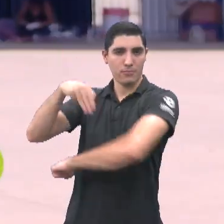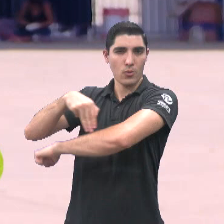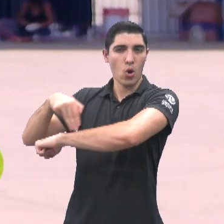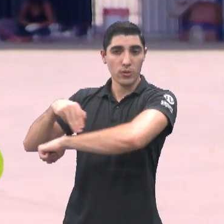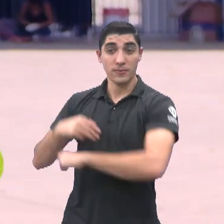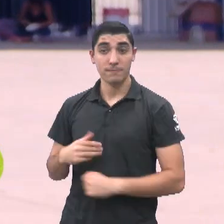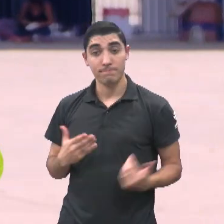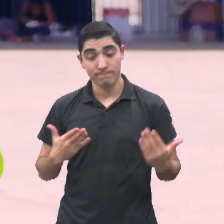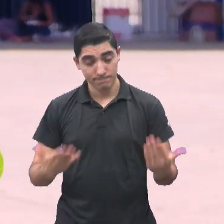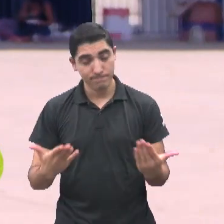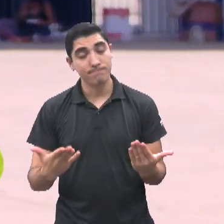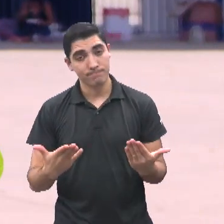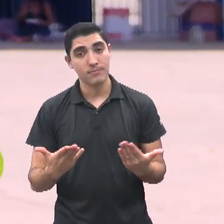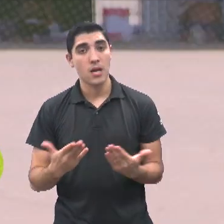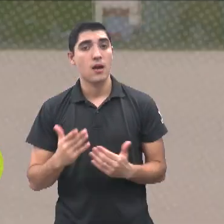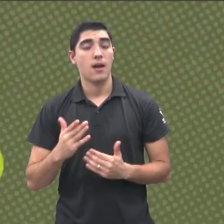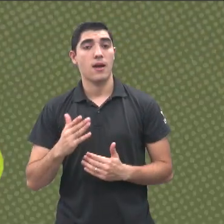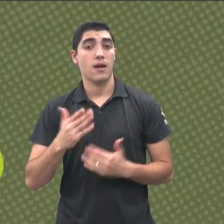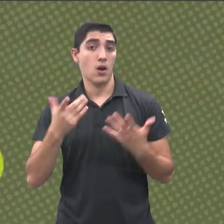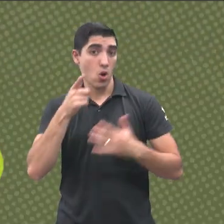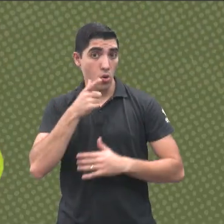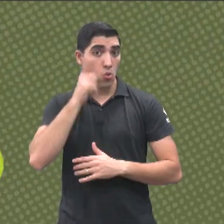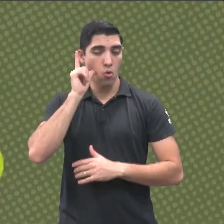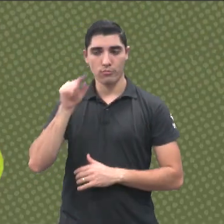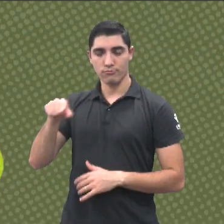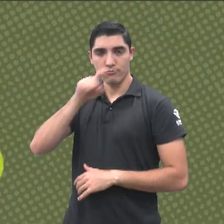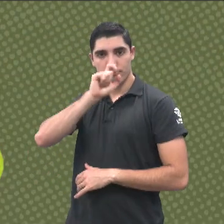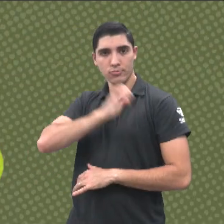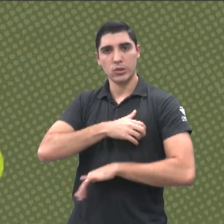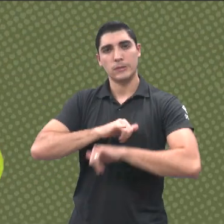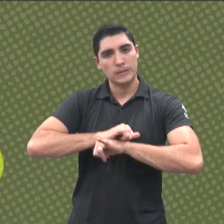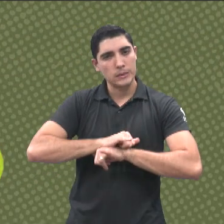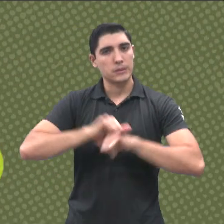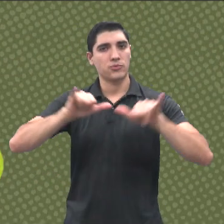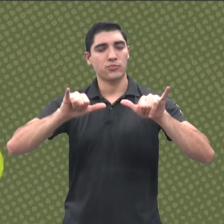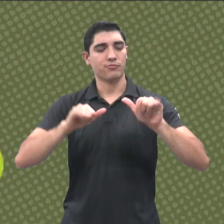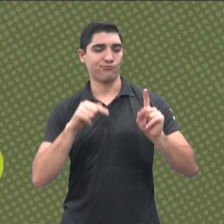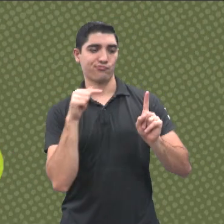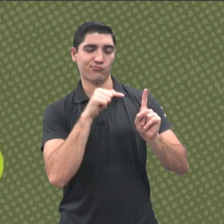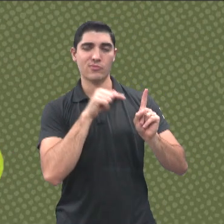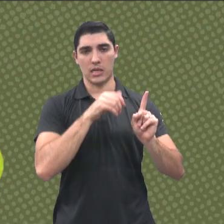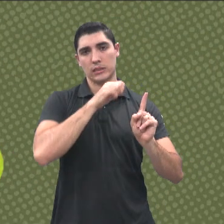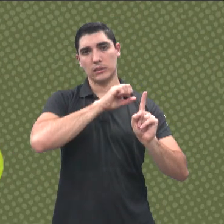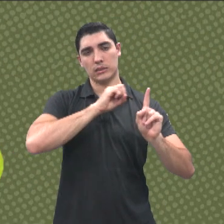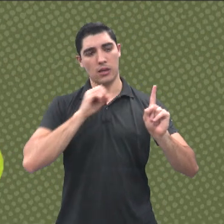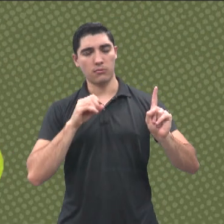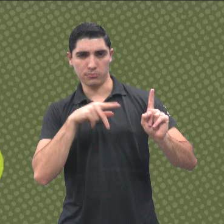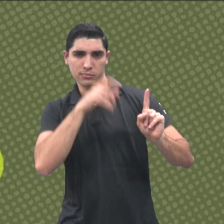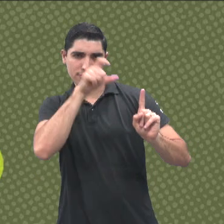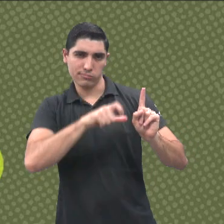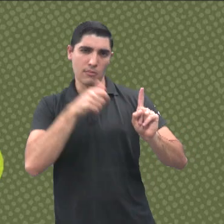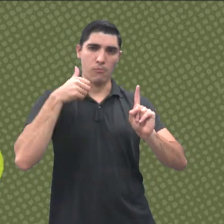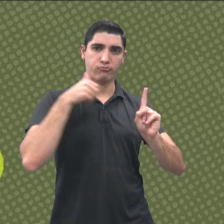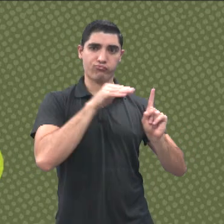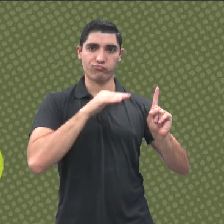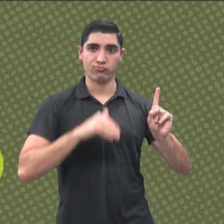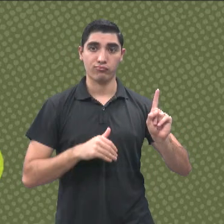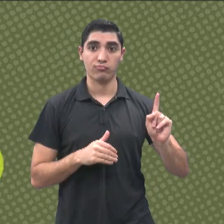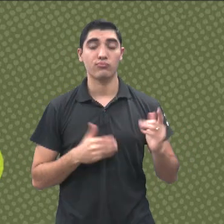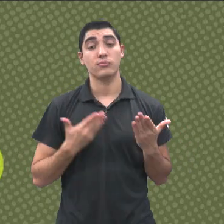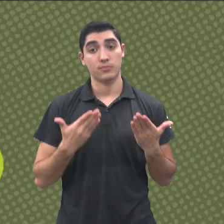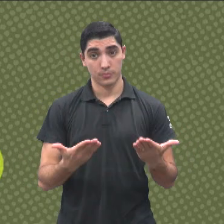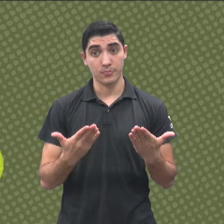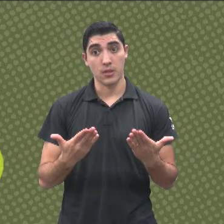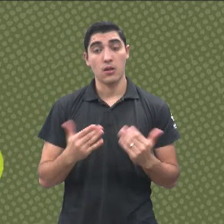2 resultados, na noite de ontem o São José comunicou a saída do Moacir Júnior. Na nota que anunciava essa saída, né, o São